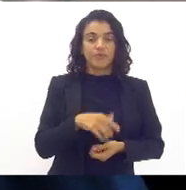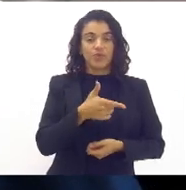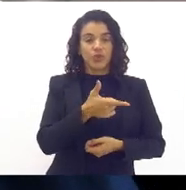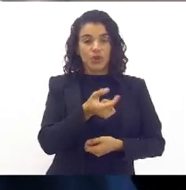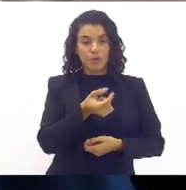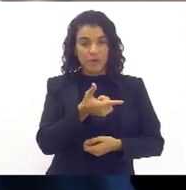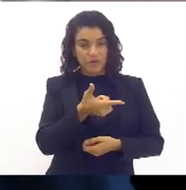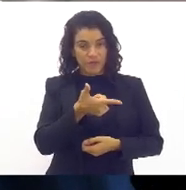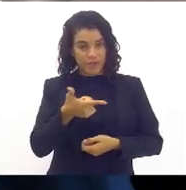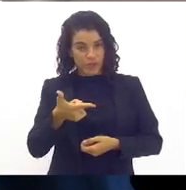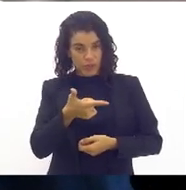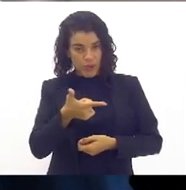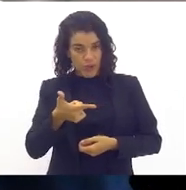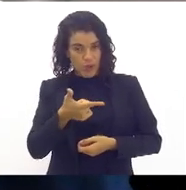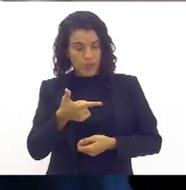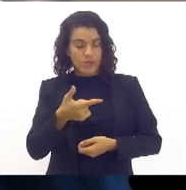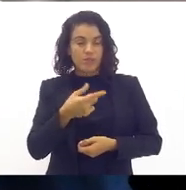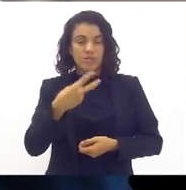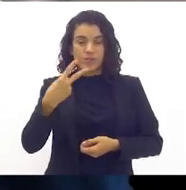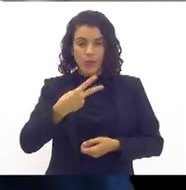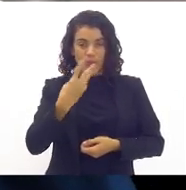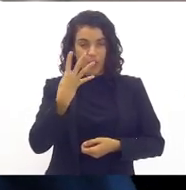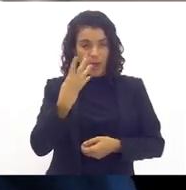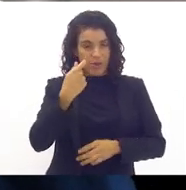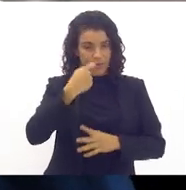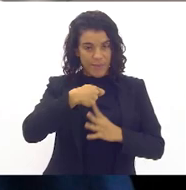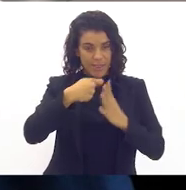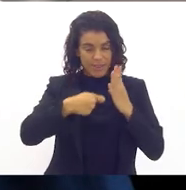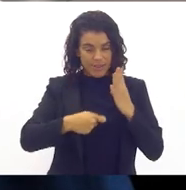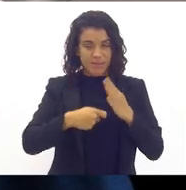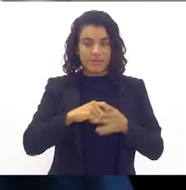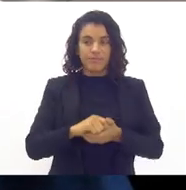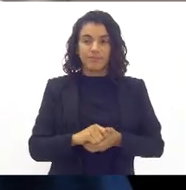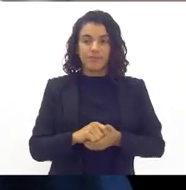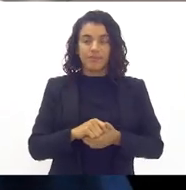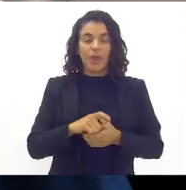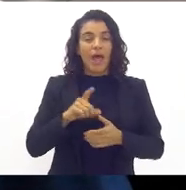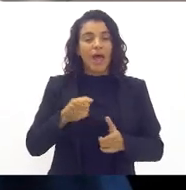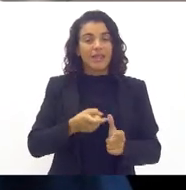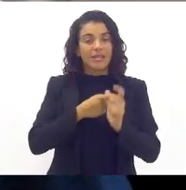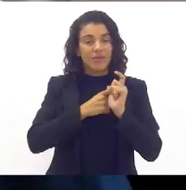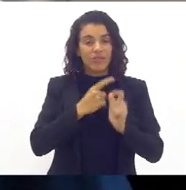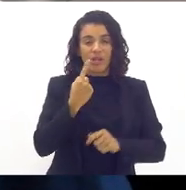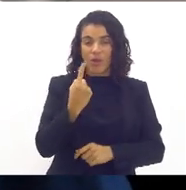2022, segundo quadrimestre, a dívida com a União era 1,32.